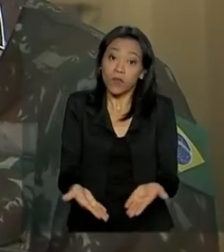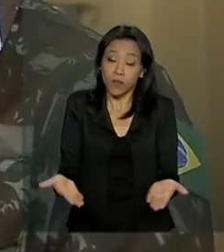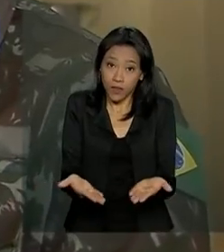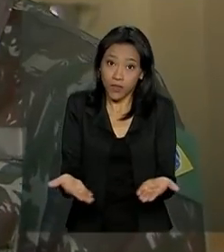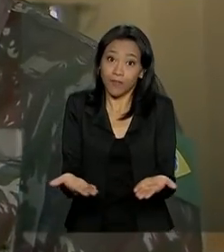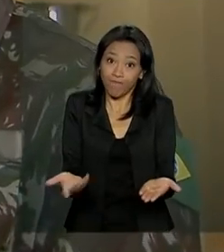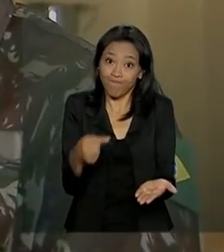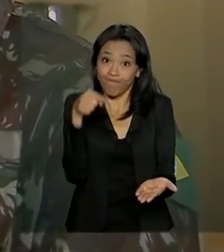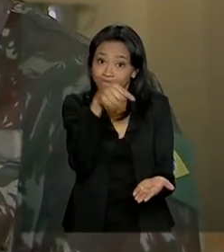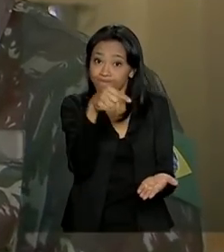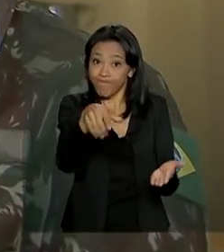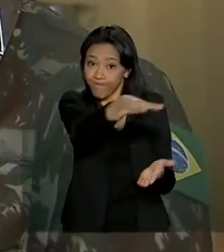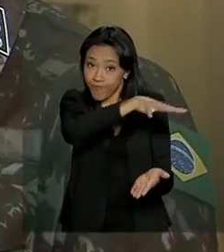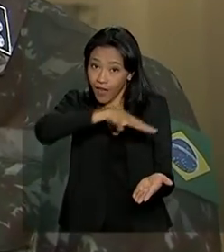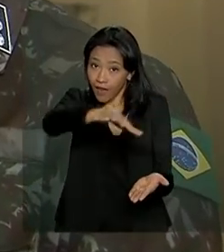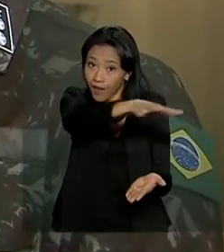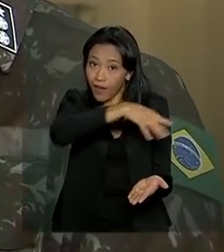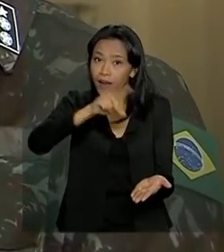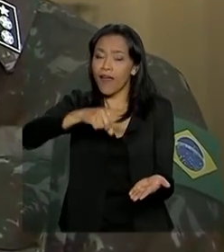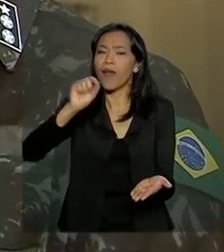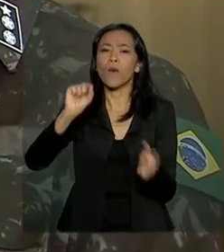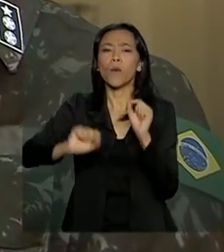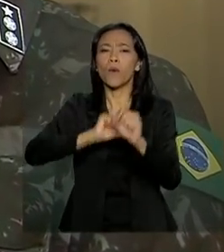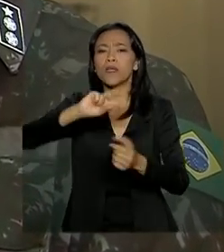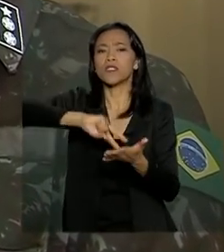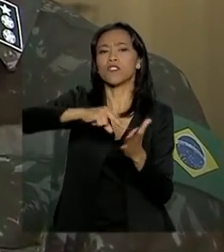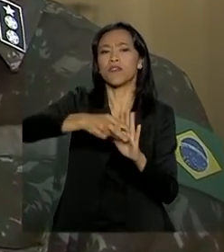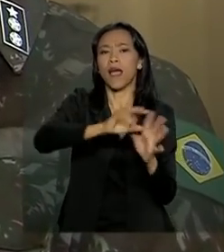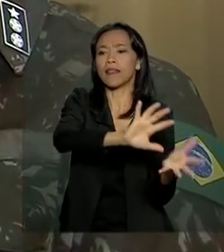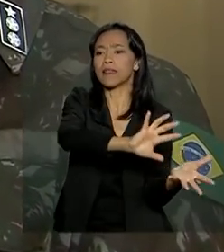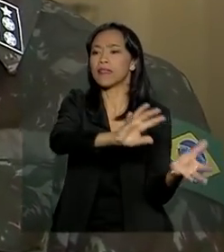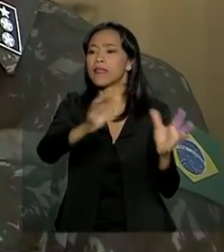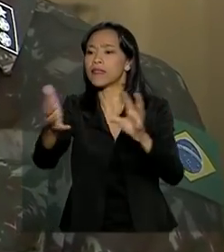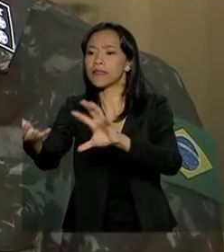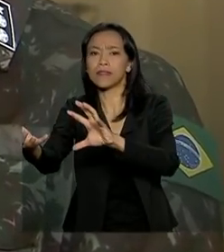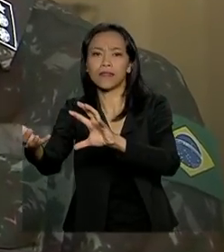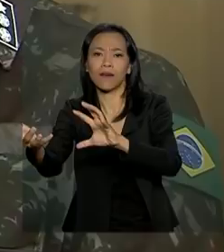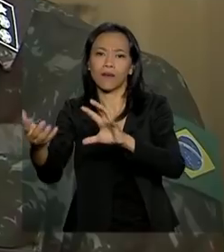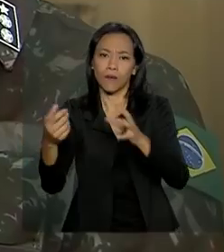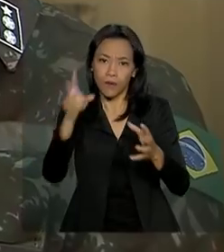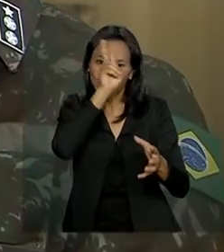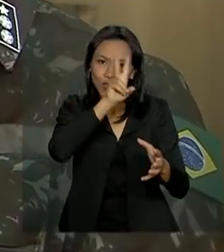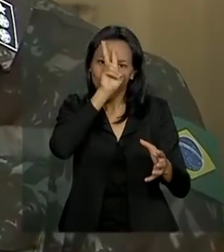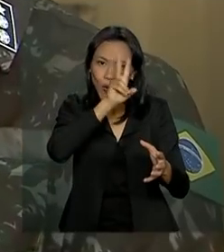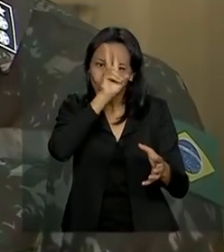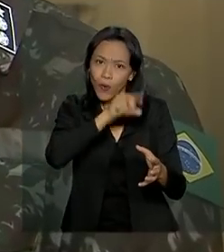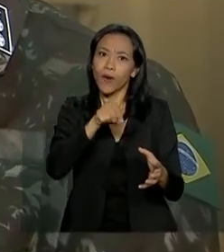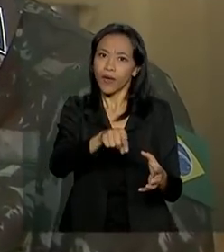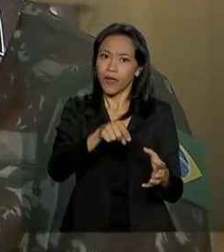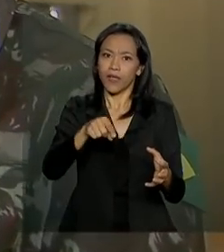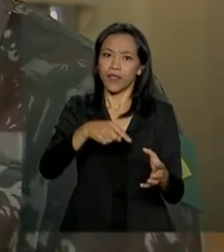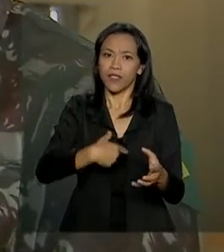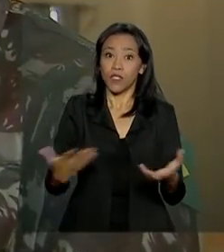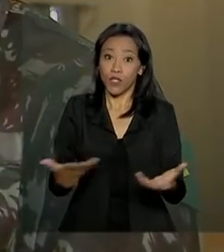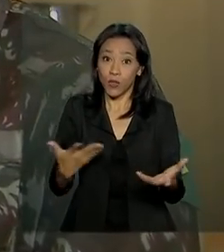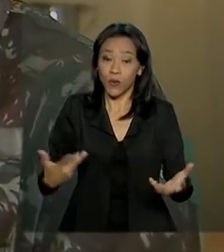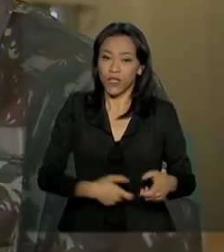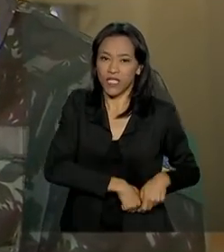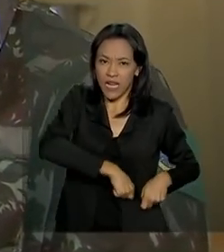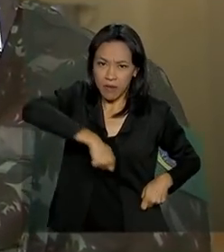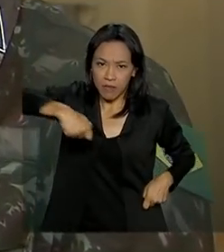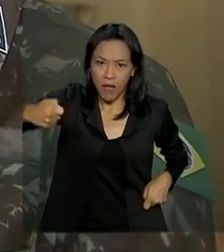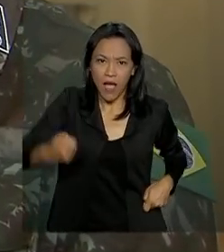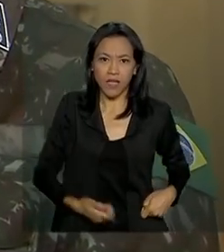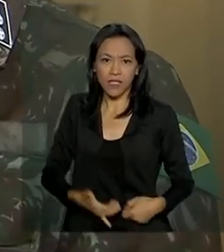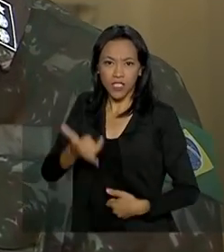o regimento representa exatamente essa transição da história do cavalo né, do homem armado de lança e de espada, da